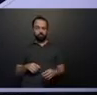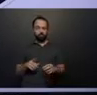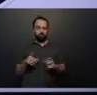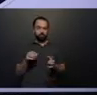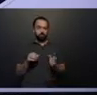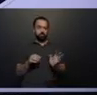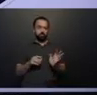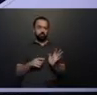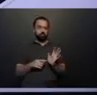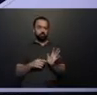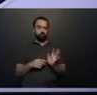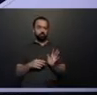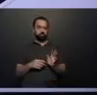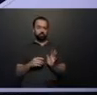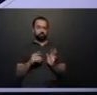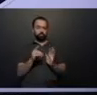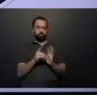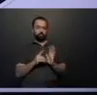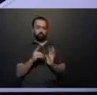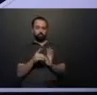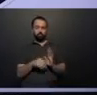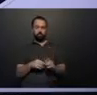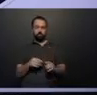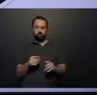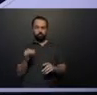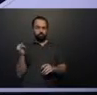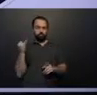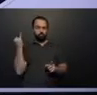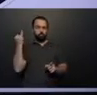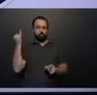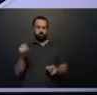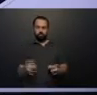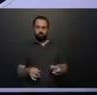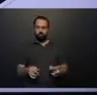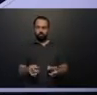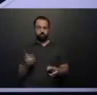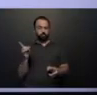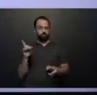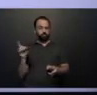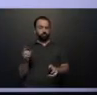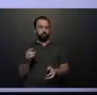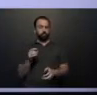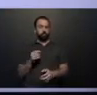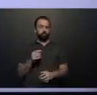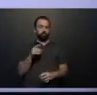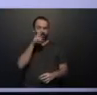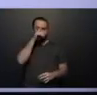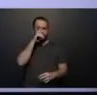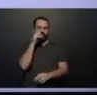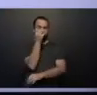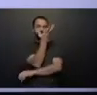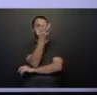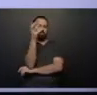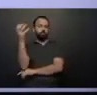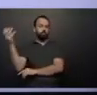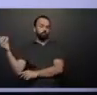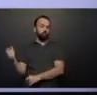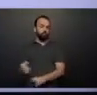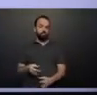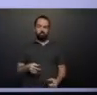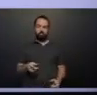né? De evitar. Aqui a gente tem risco ao meio ambiente, no segundo. Aqui um outro símbolo